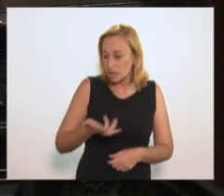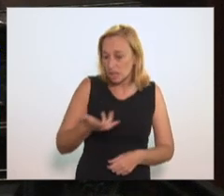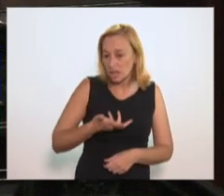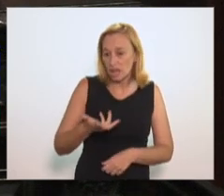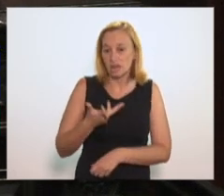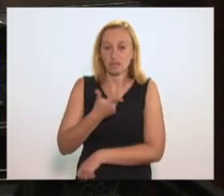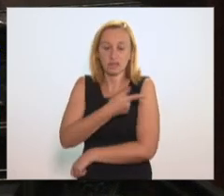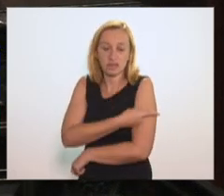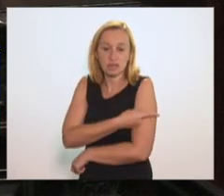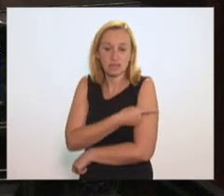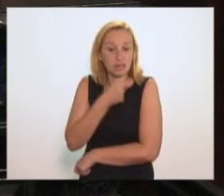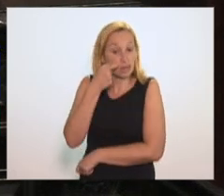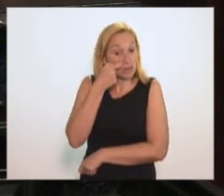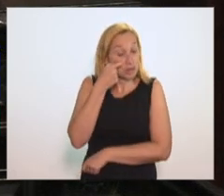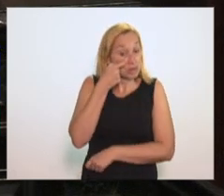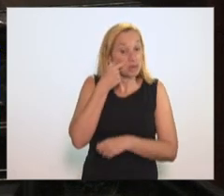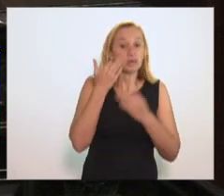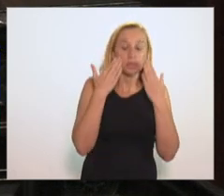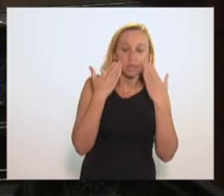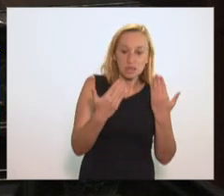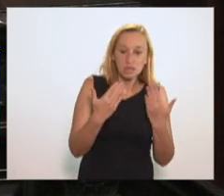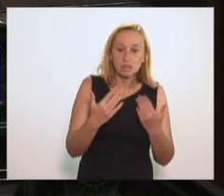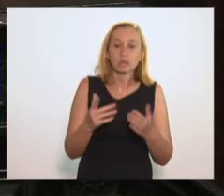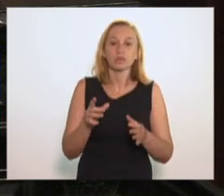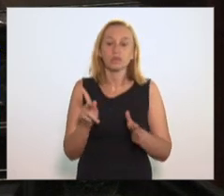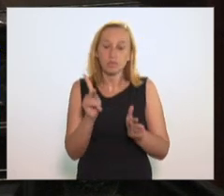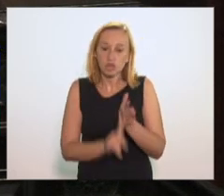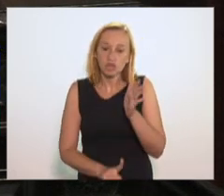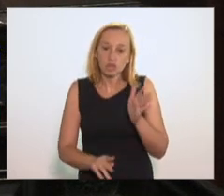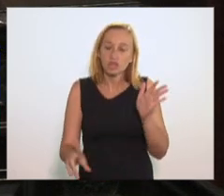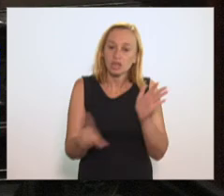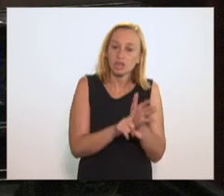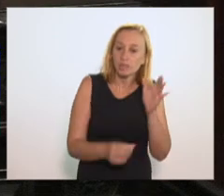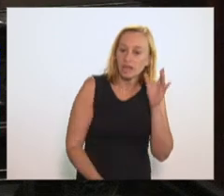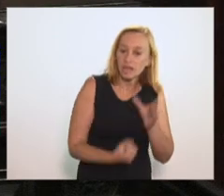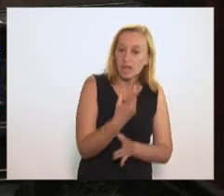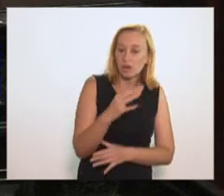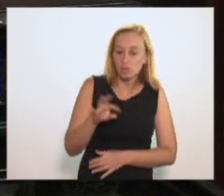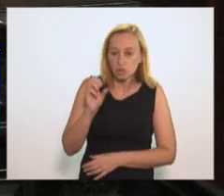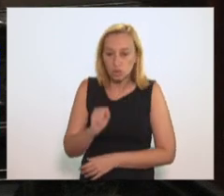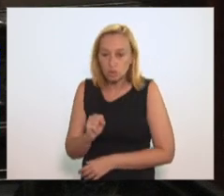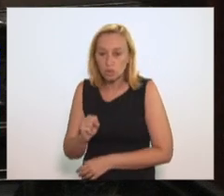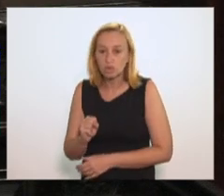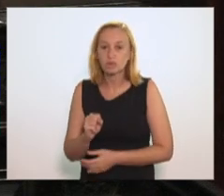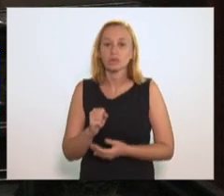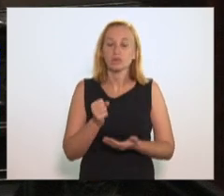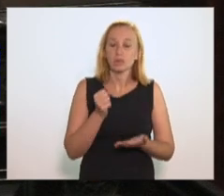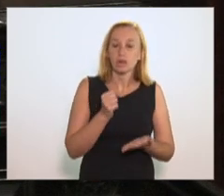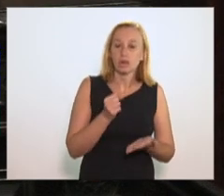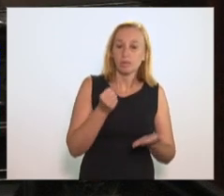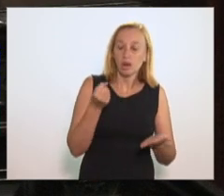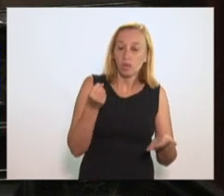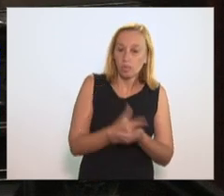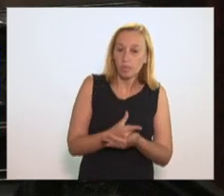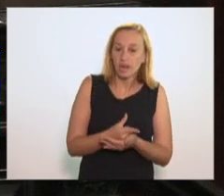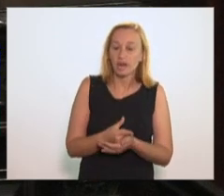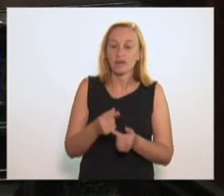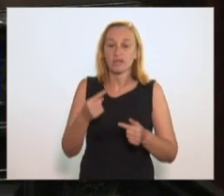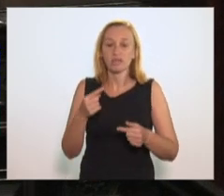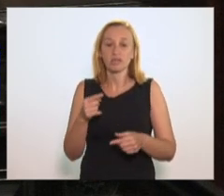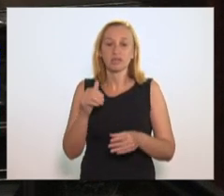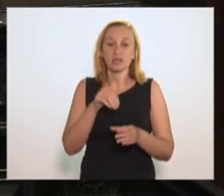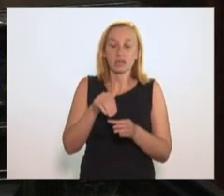vacinação apresentei projeto de lei nesse sentido para criar consórcio para comprar vacina isso não é politizar